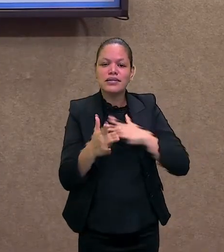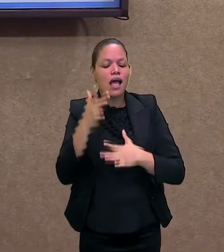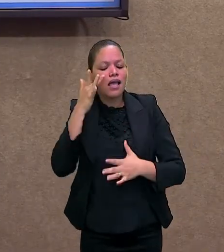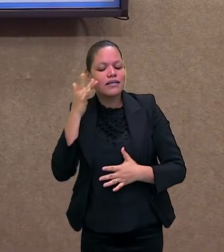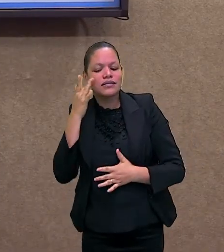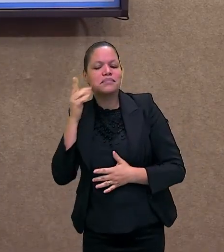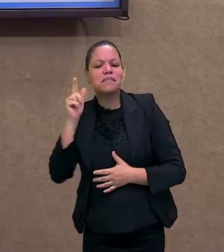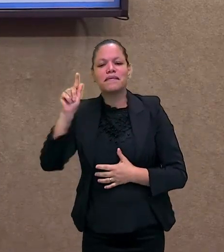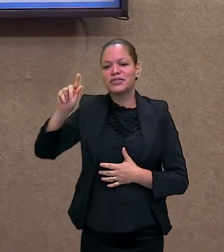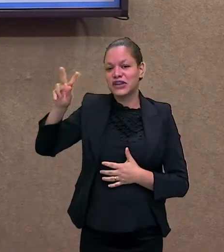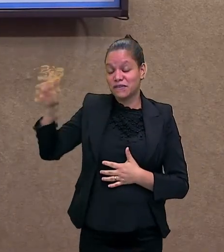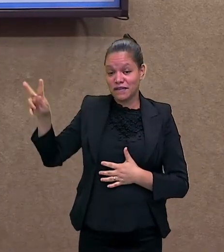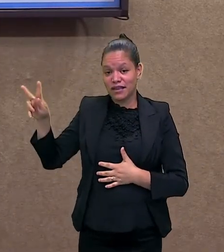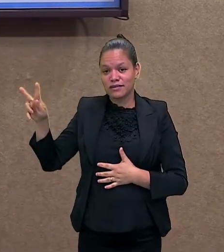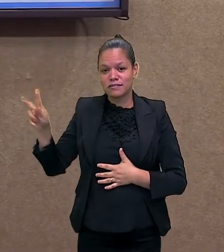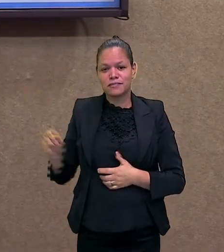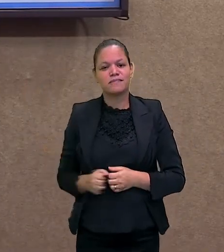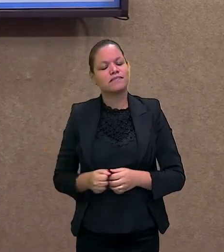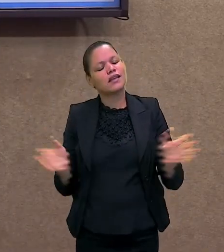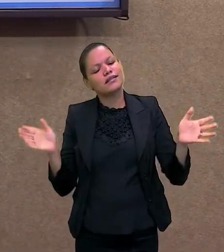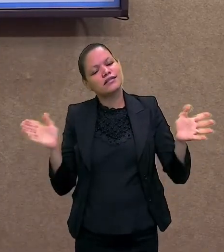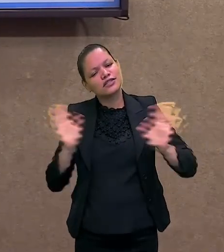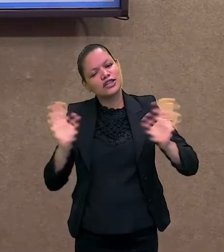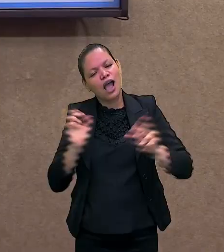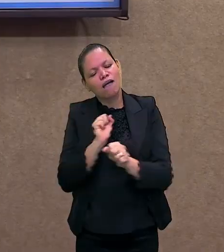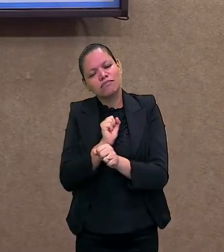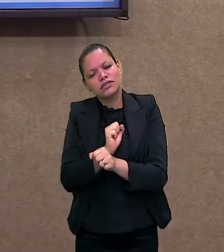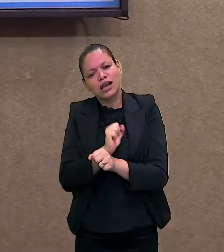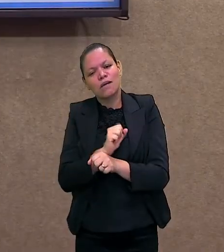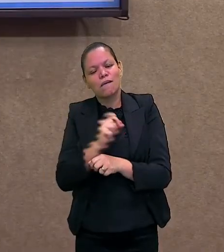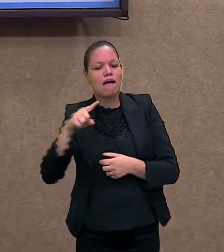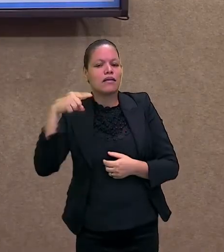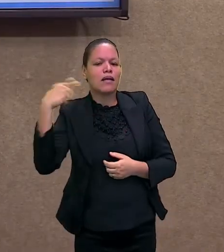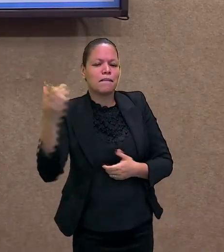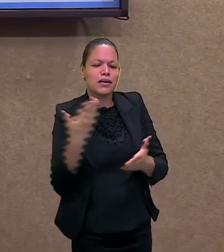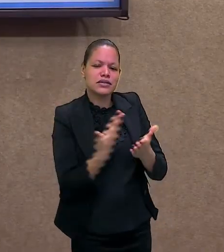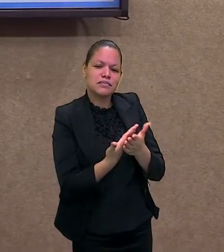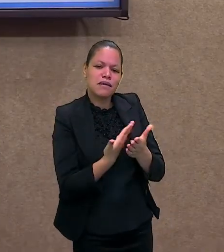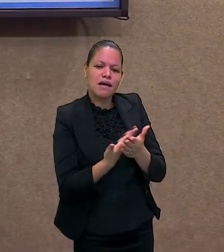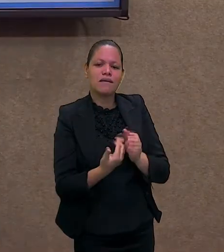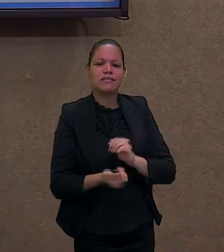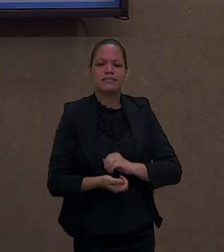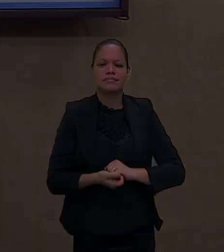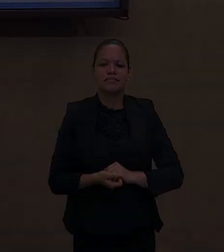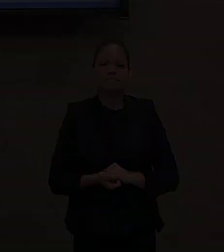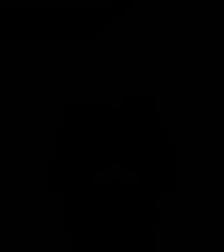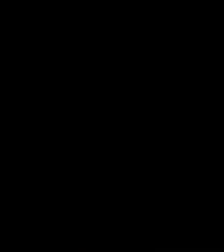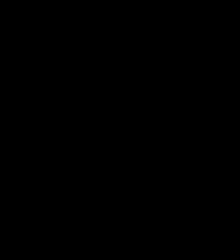sociais SMED GV. Te aguardo na próxima aula. Até mais!